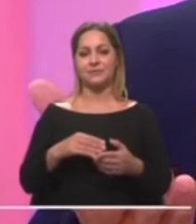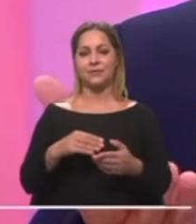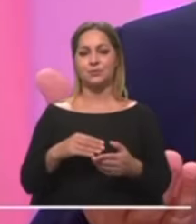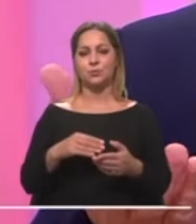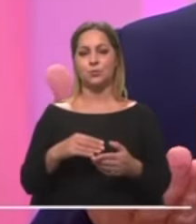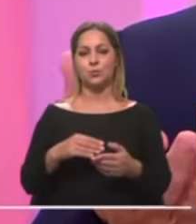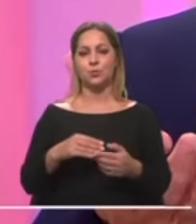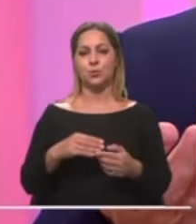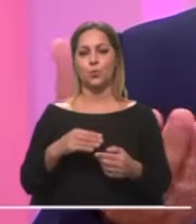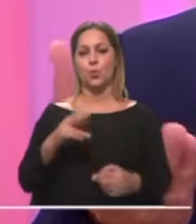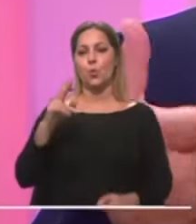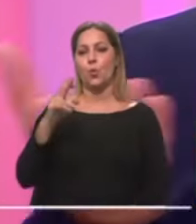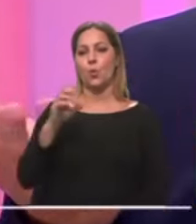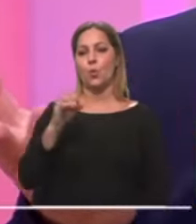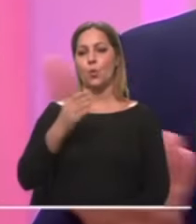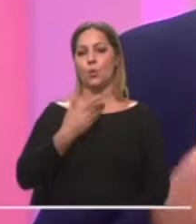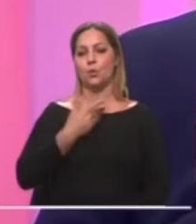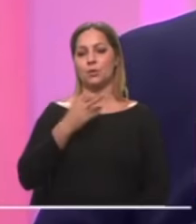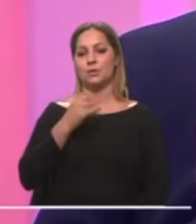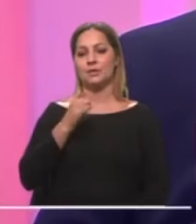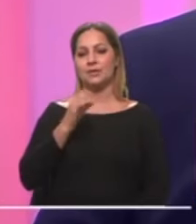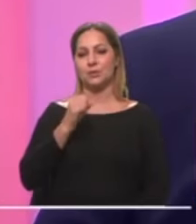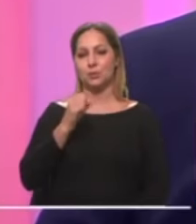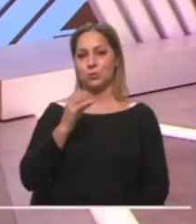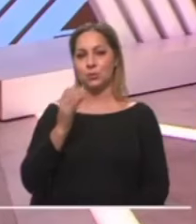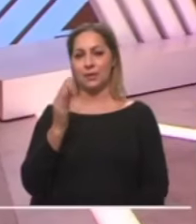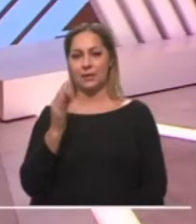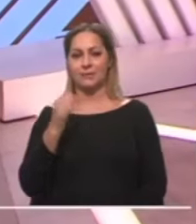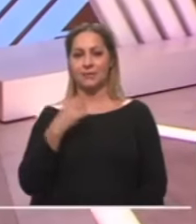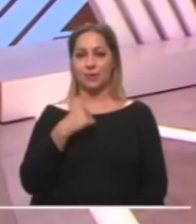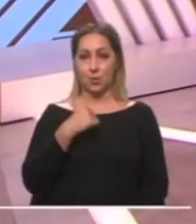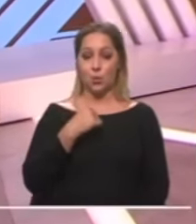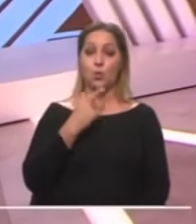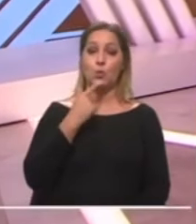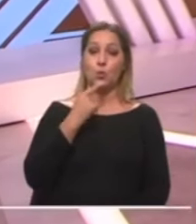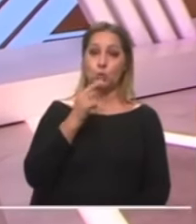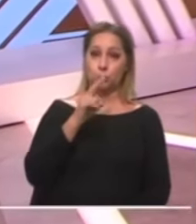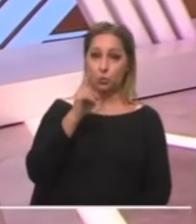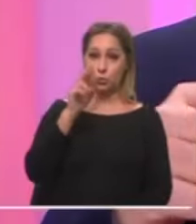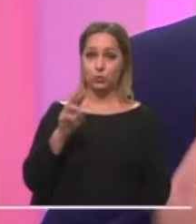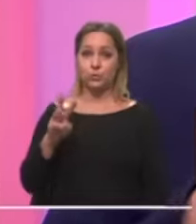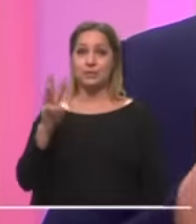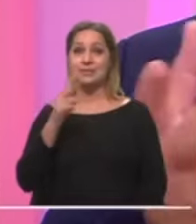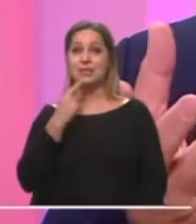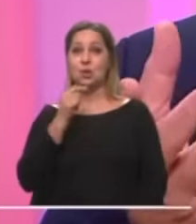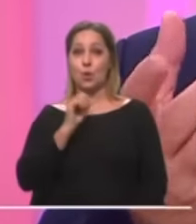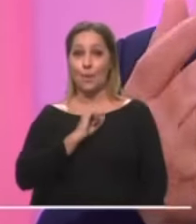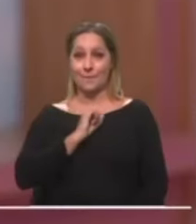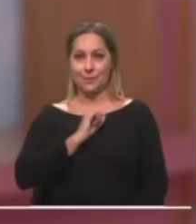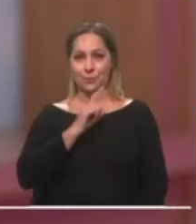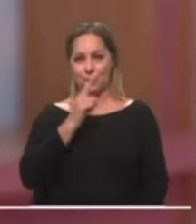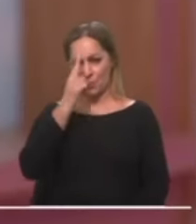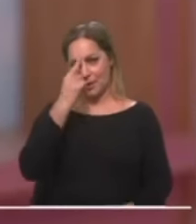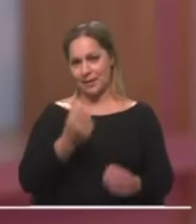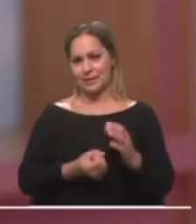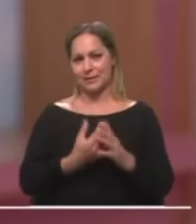o Rodrigo F que é o meu segundo e terceiro nome eu sou Nilton Rodrigo Farinha E então vai o Rodrigo f e nasce o Rodrigo F